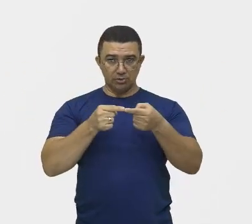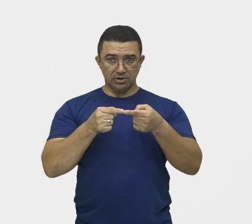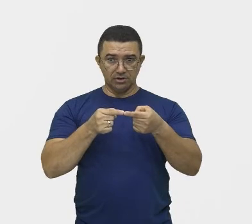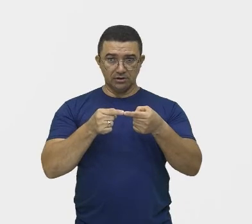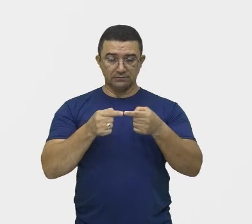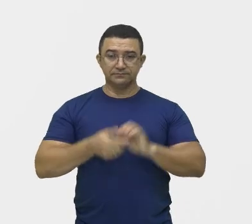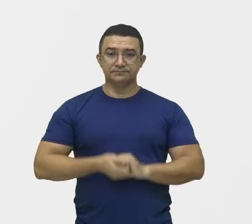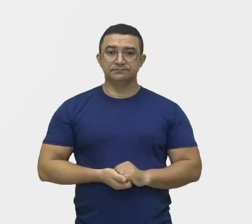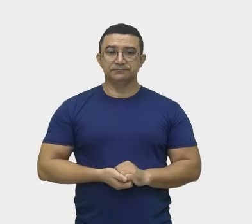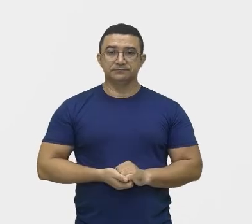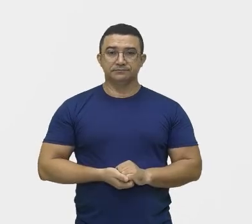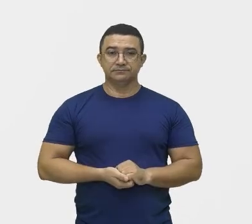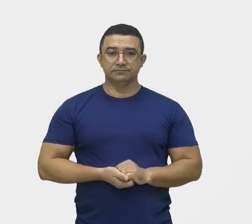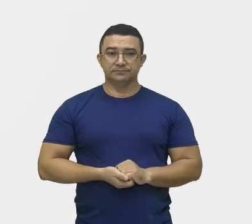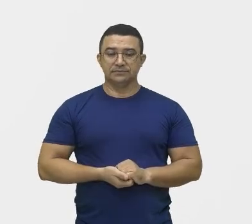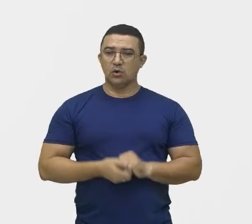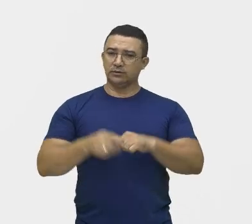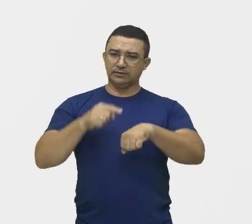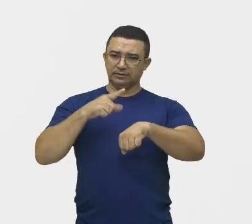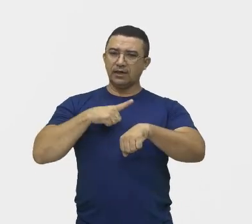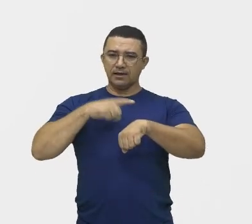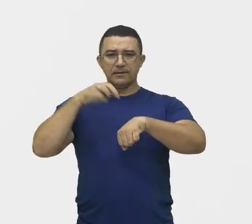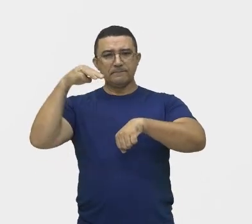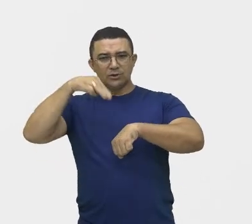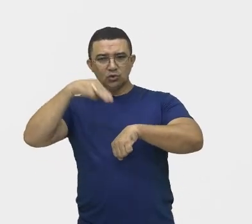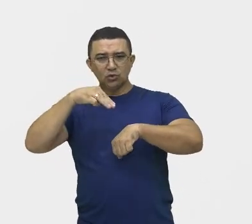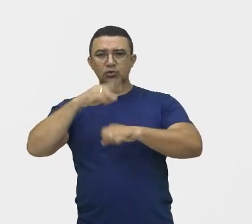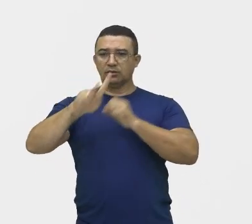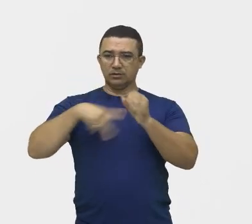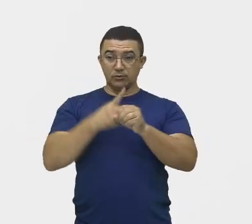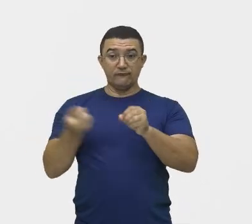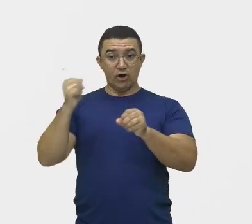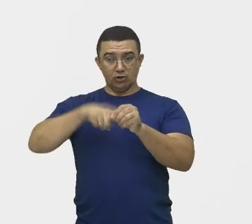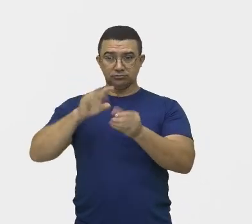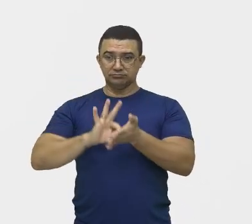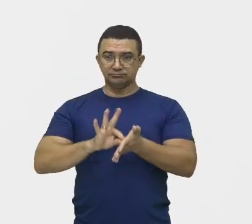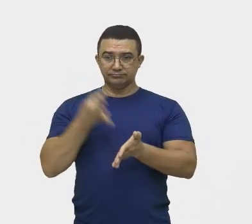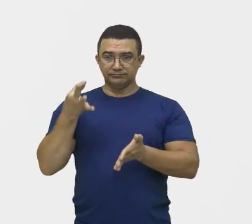corretamente? Vocês terão aí uns minutinhos para responder. Na sequência, nós voltamos para a correção.